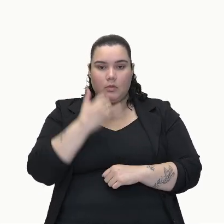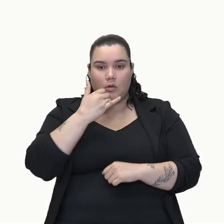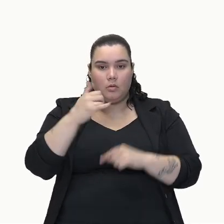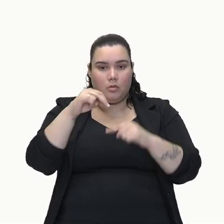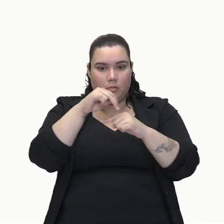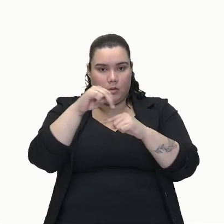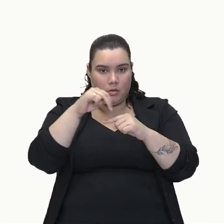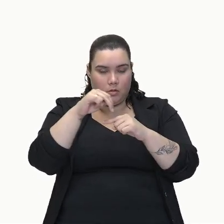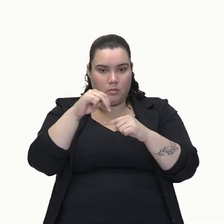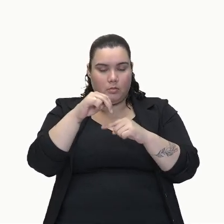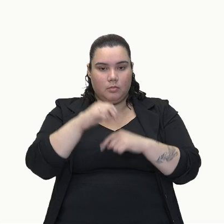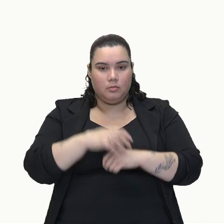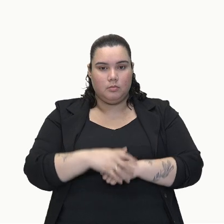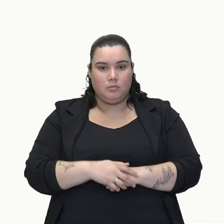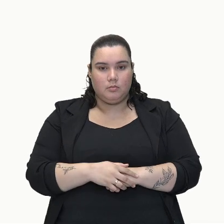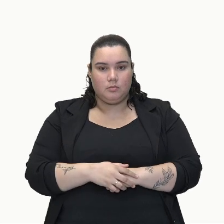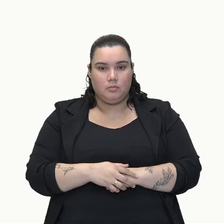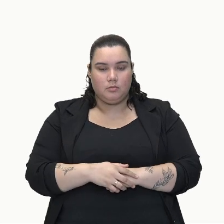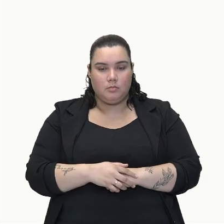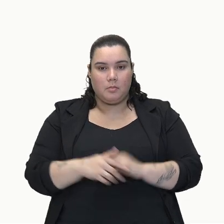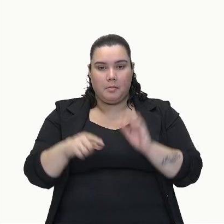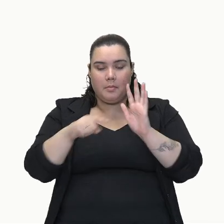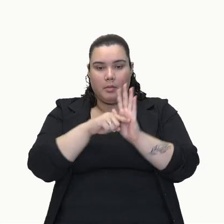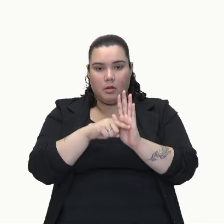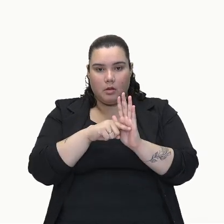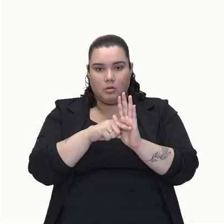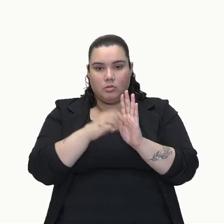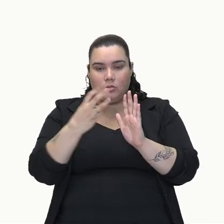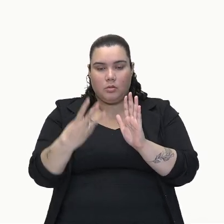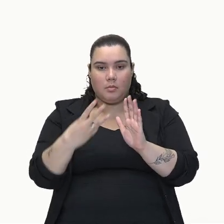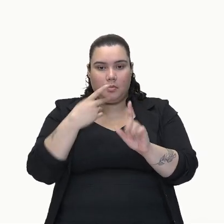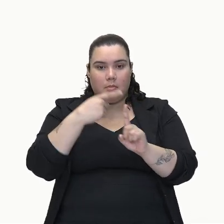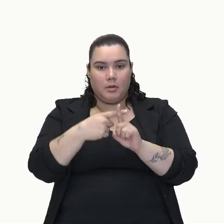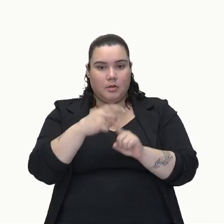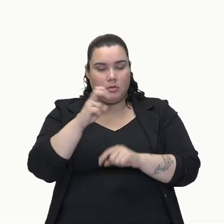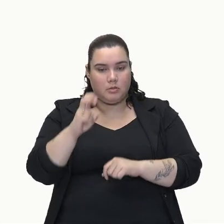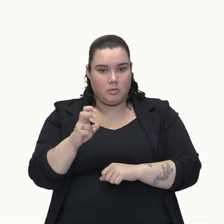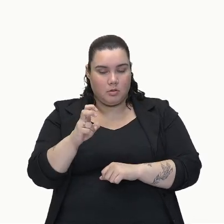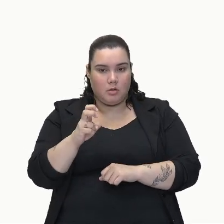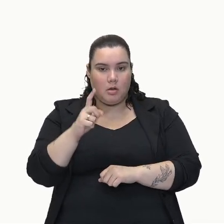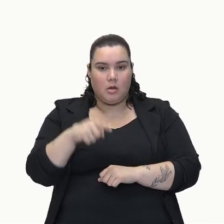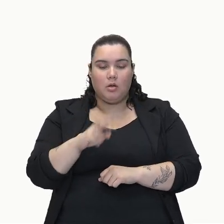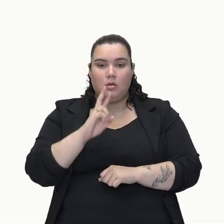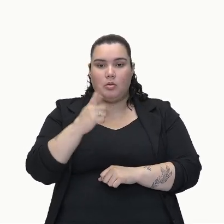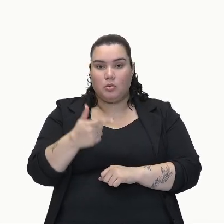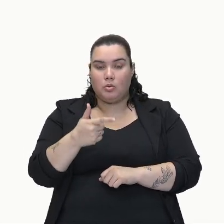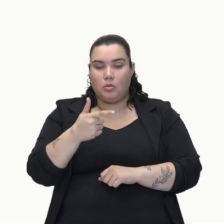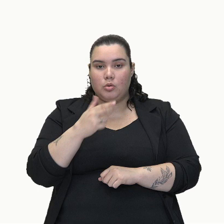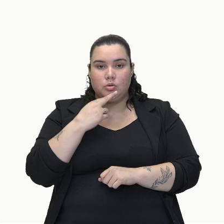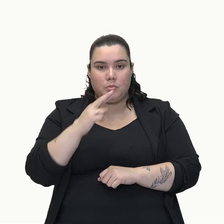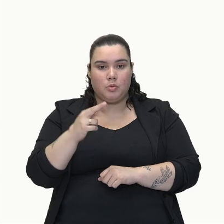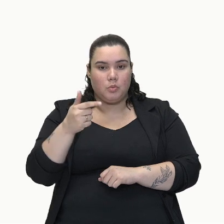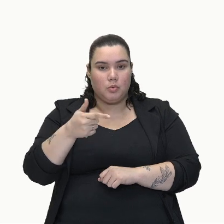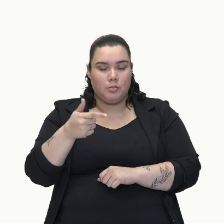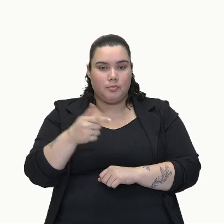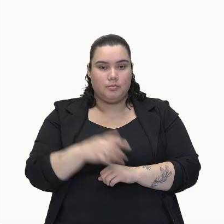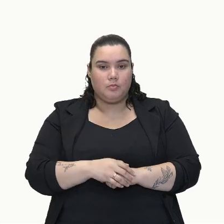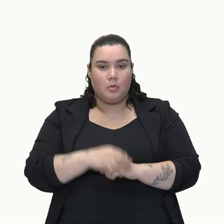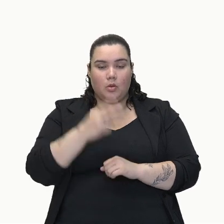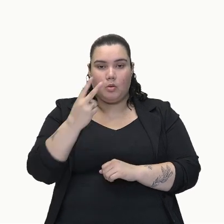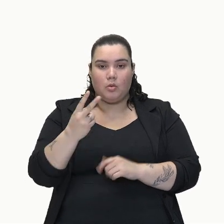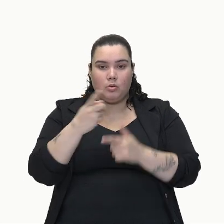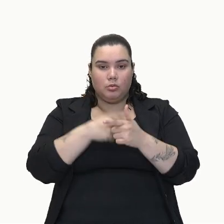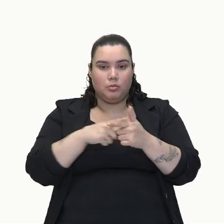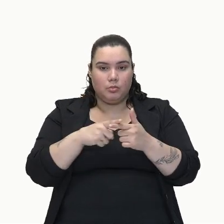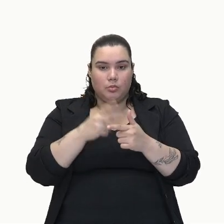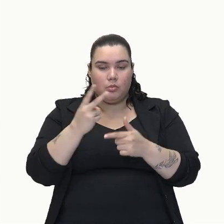no numerador. Menos 3 mais 5, que dá 2 positivo. E 2 dividido por